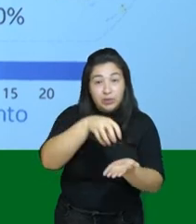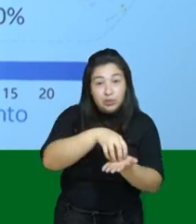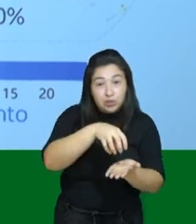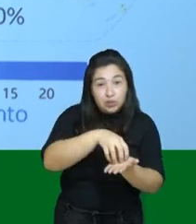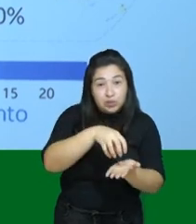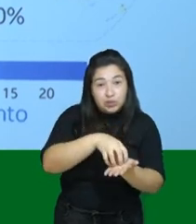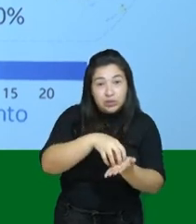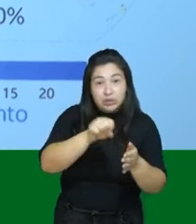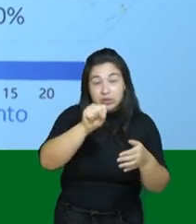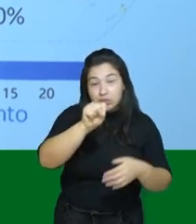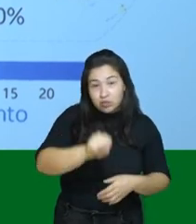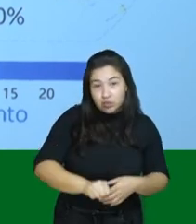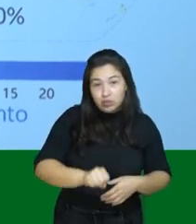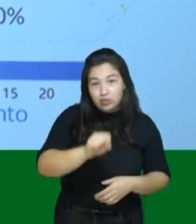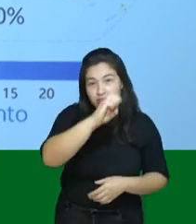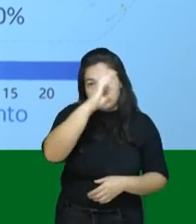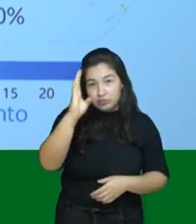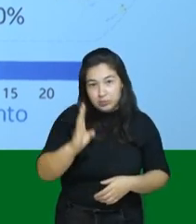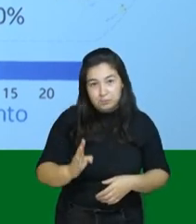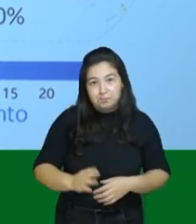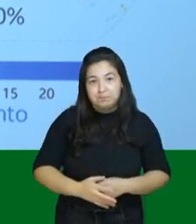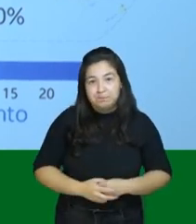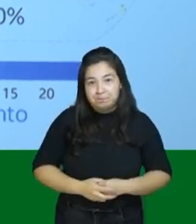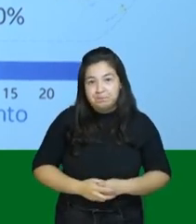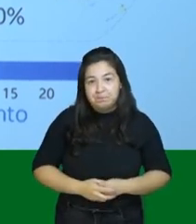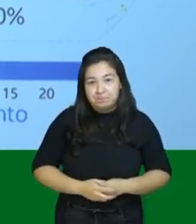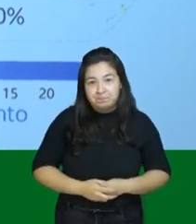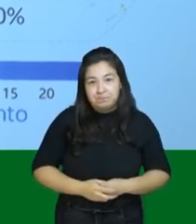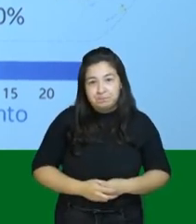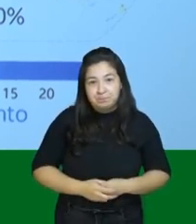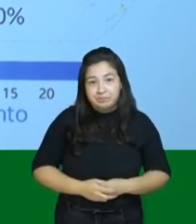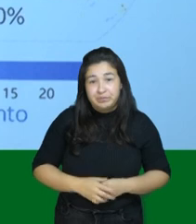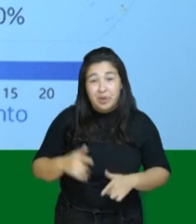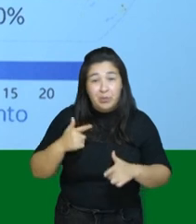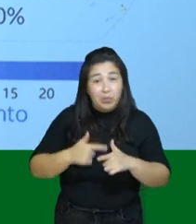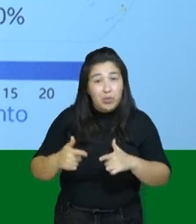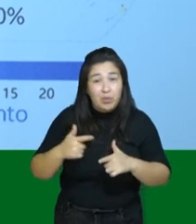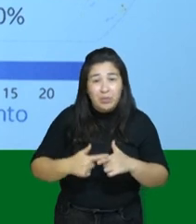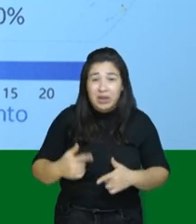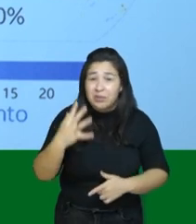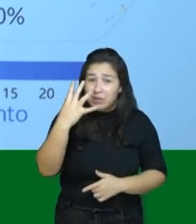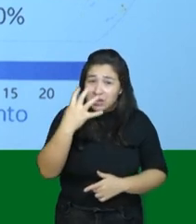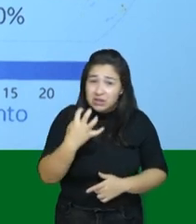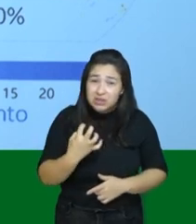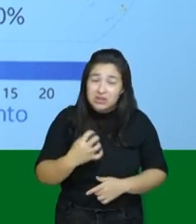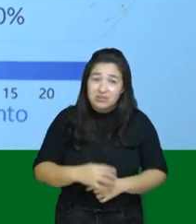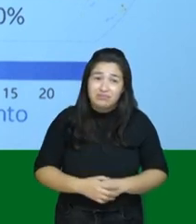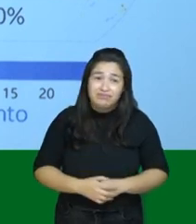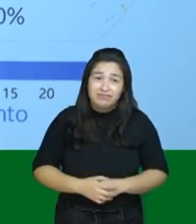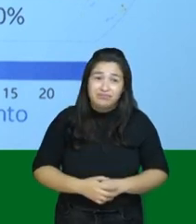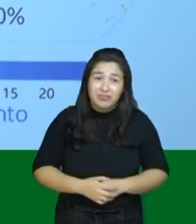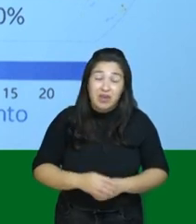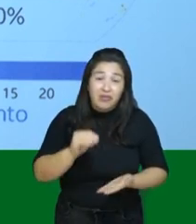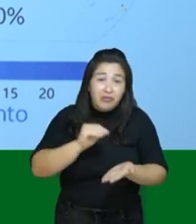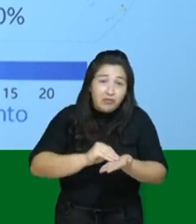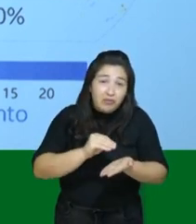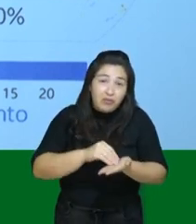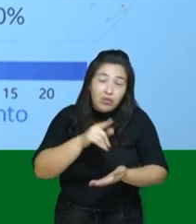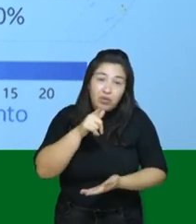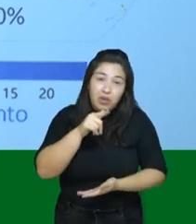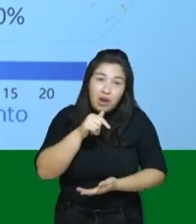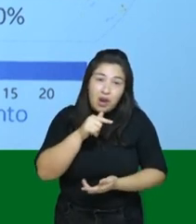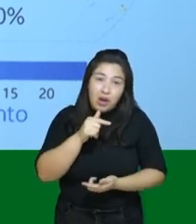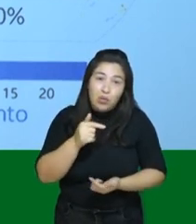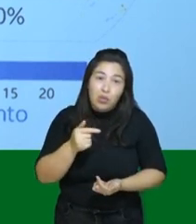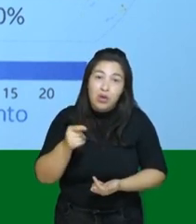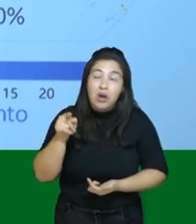encompassando o sudeste e o sul do Brasil. Tá? Isso é um problema seríssimo de disponibilidade de água. Infelizmente, o